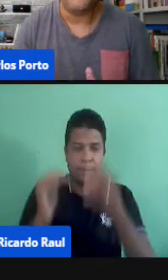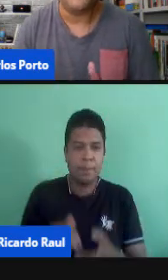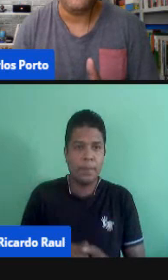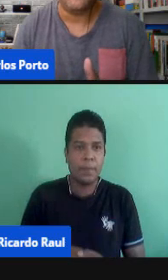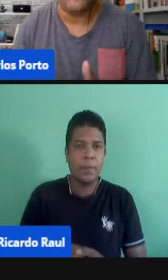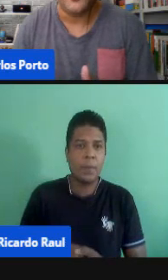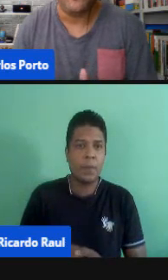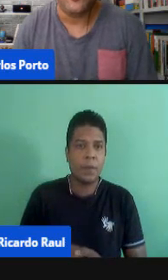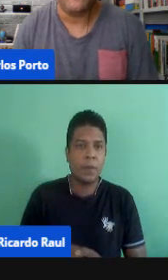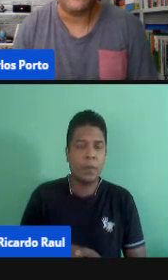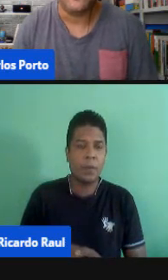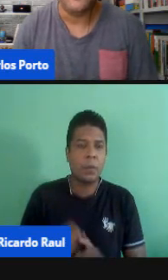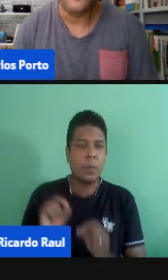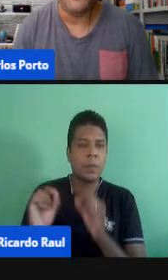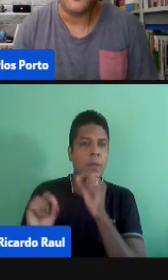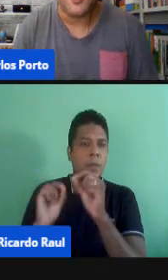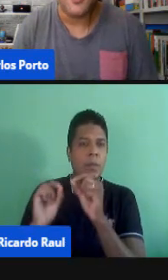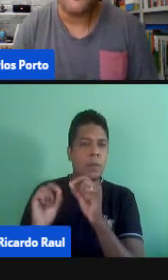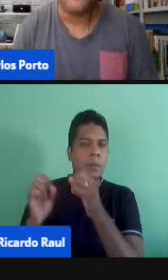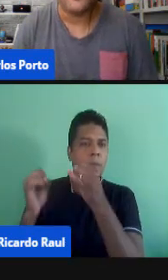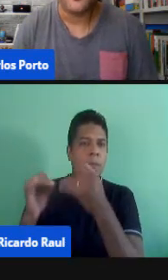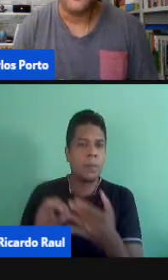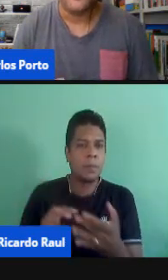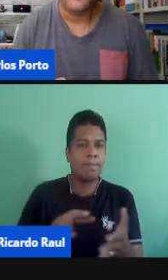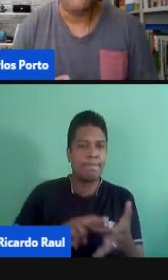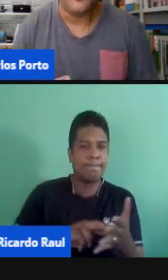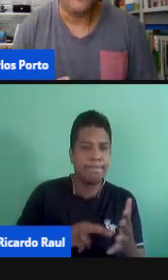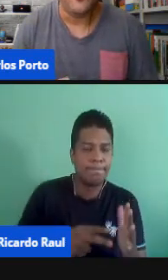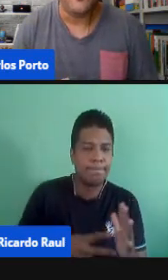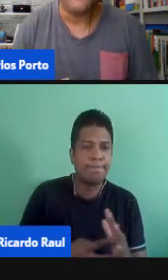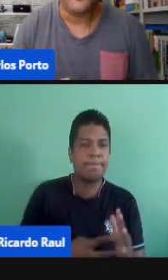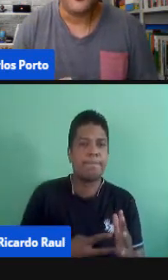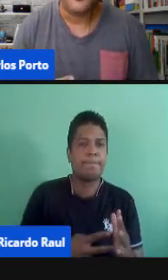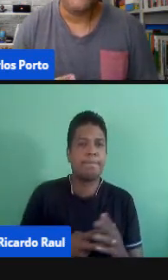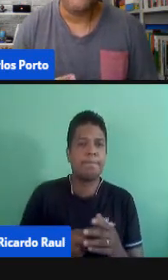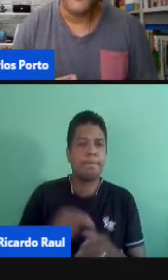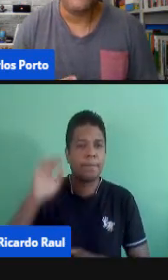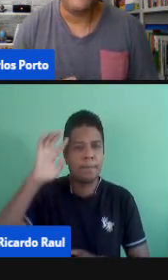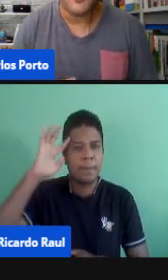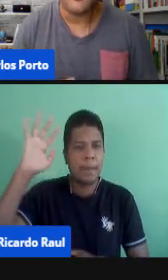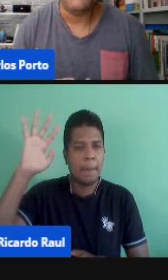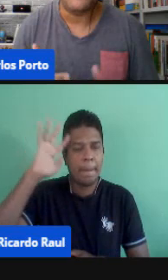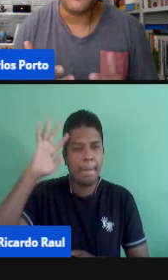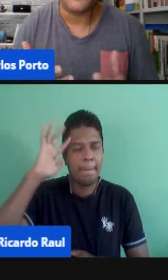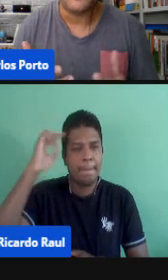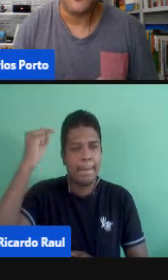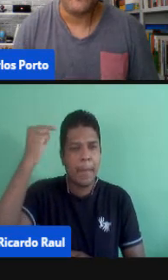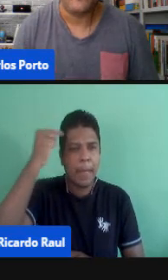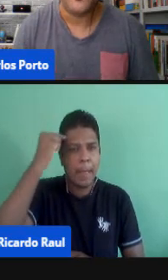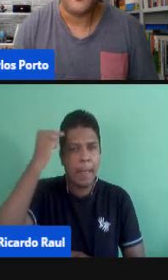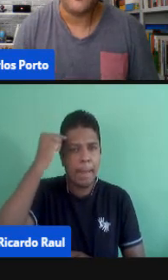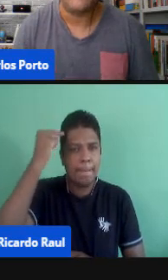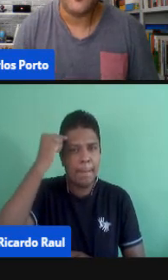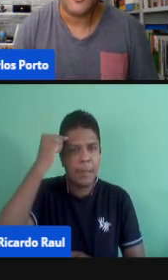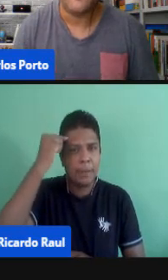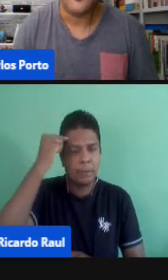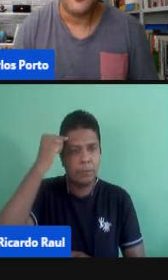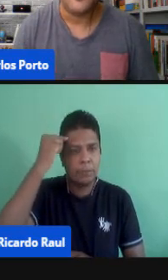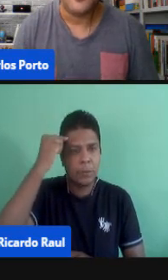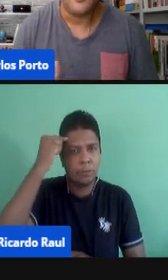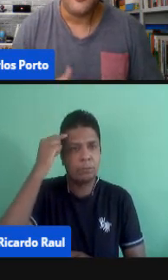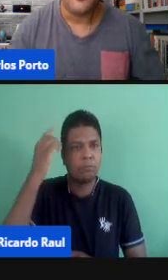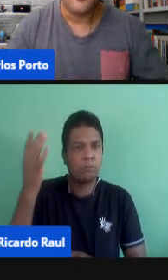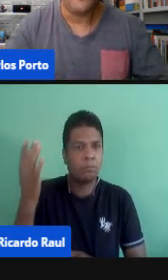seriam as competências cognitivas: interpretar, refletir, pensar abstratamente,